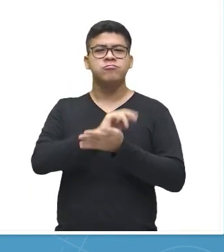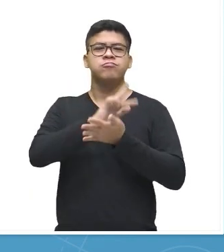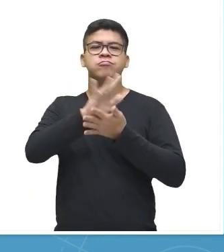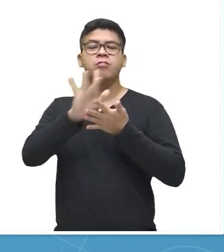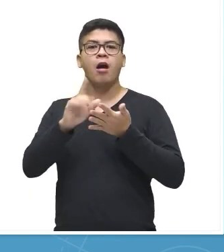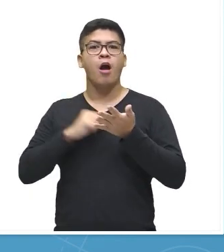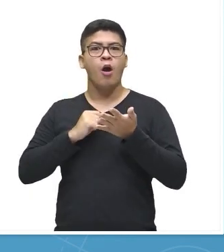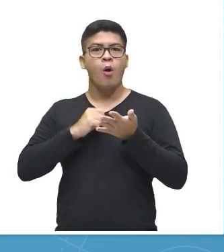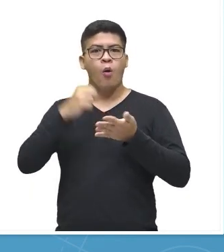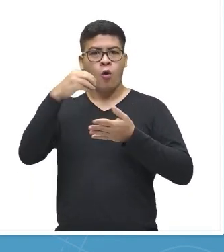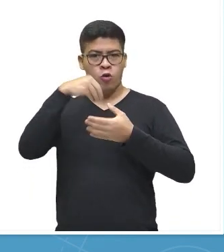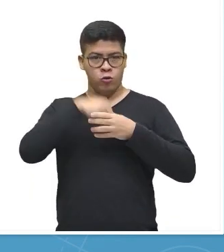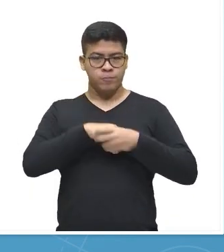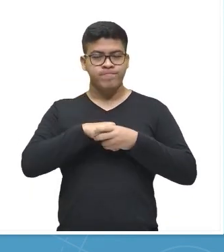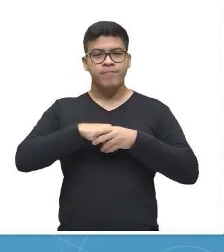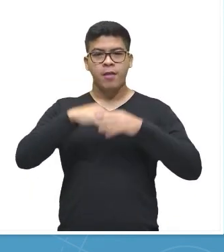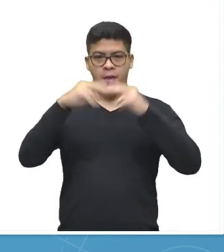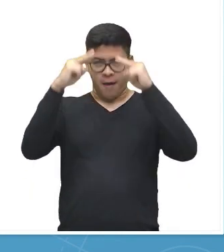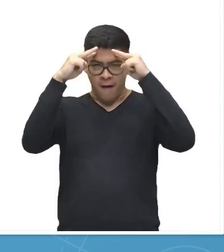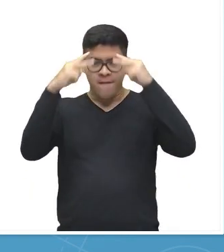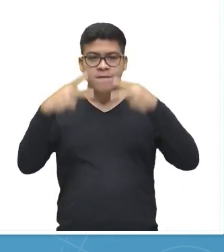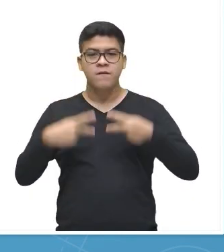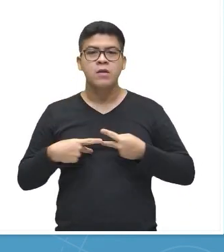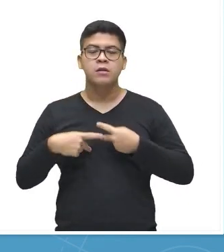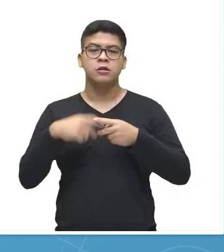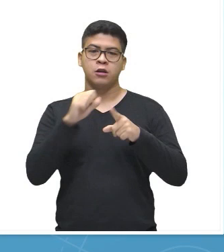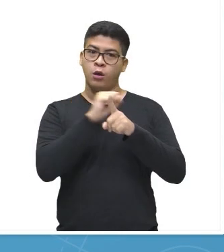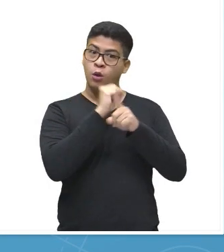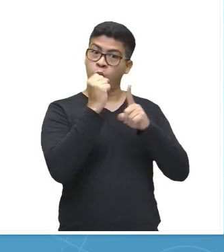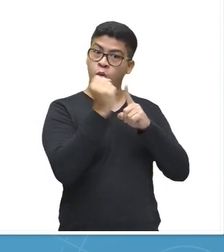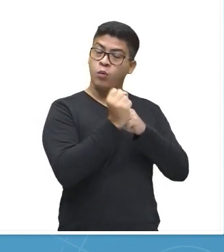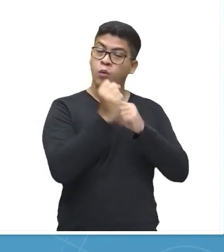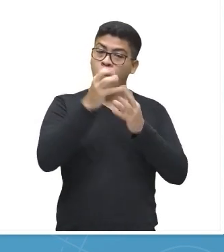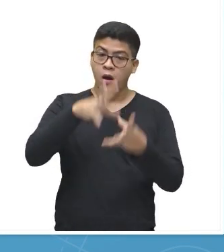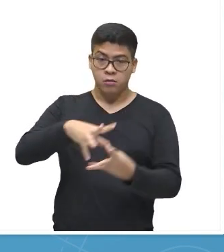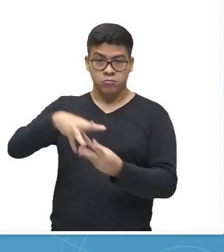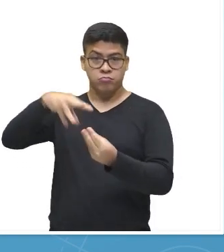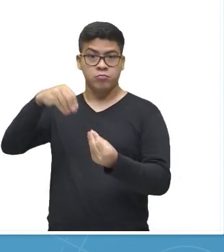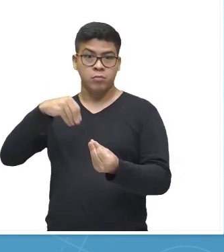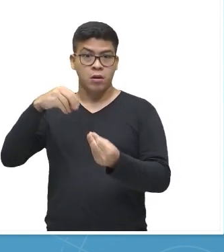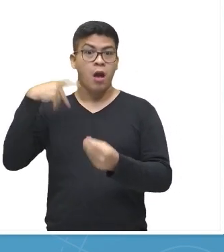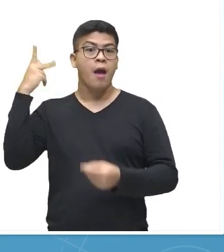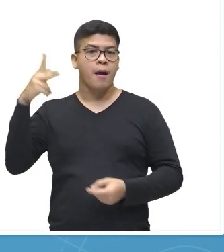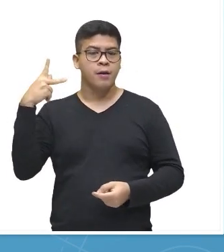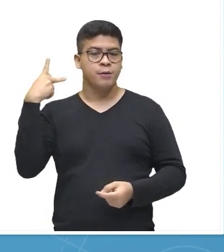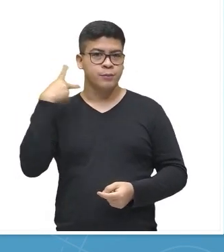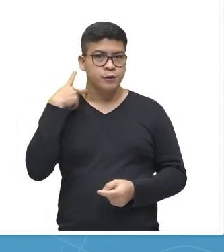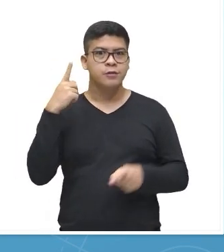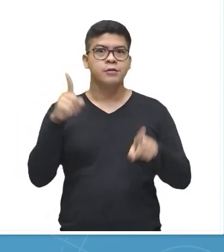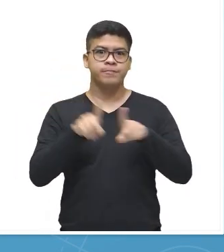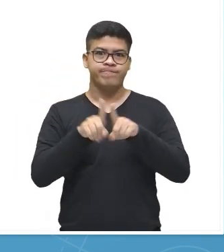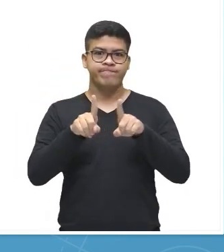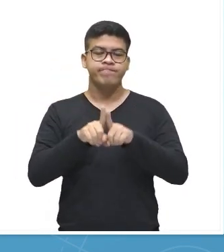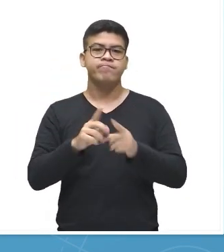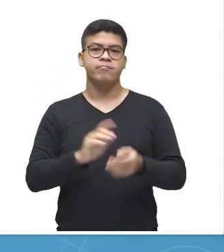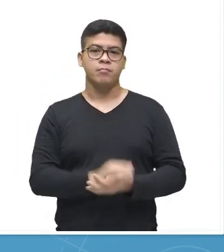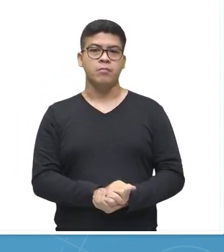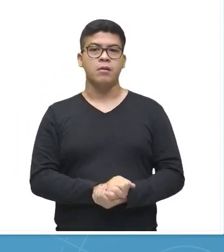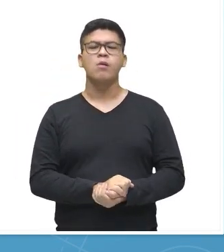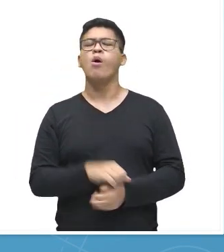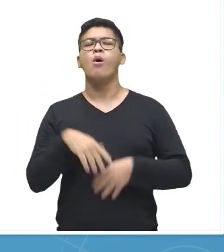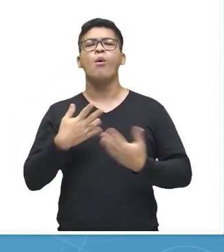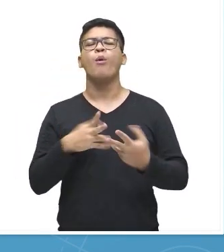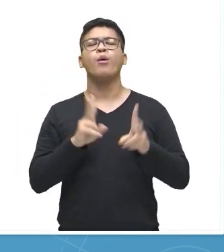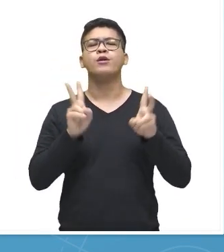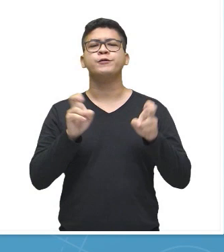a dimensão física, social, espiritual e política da raça humana. Então vamos